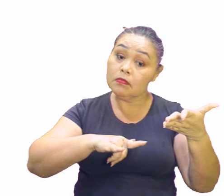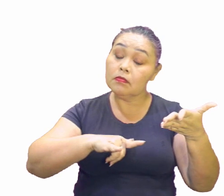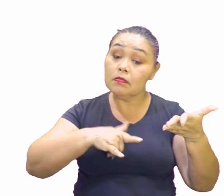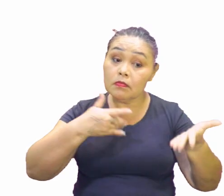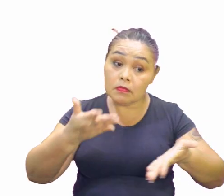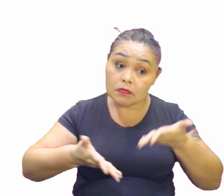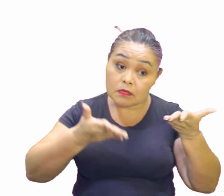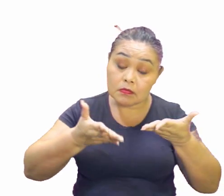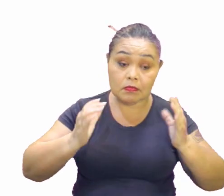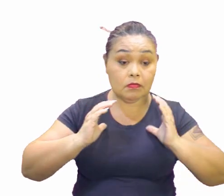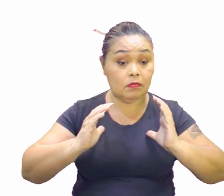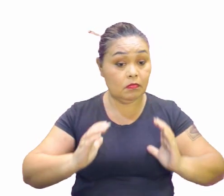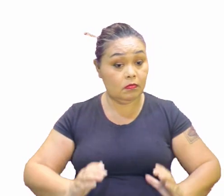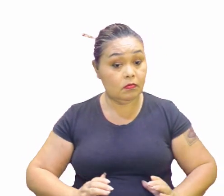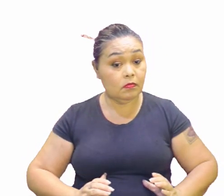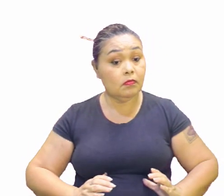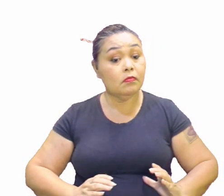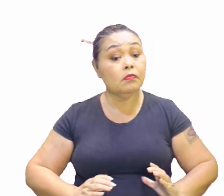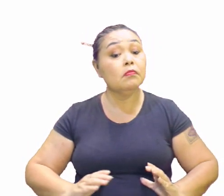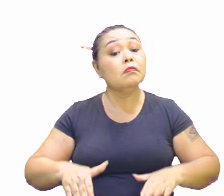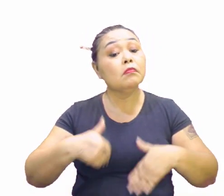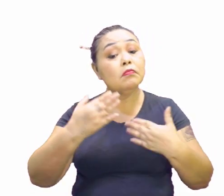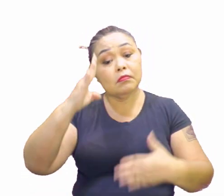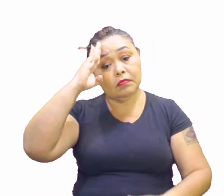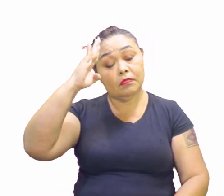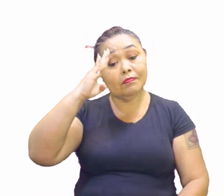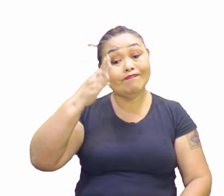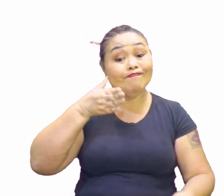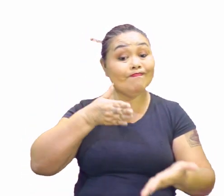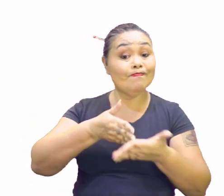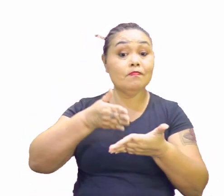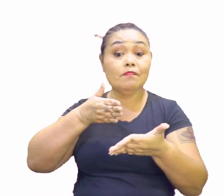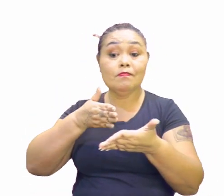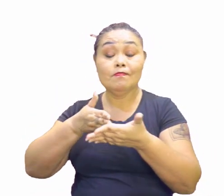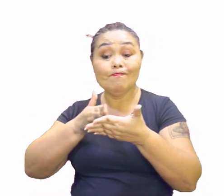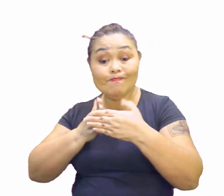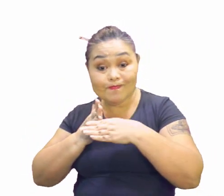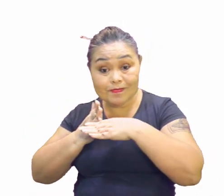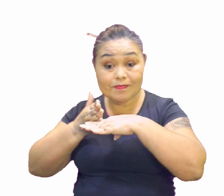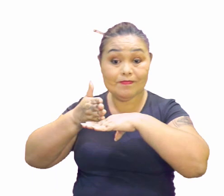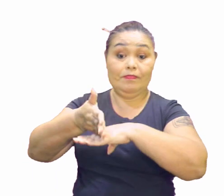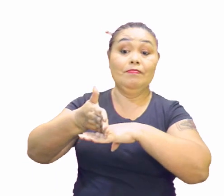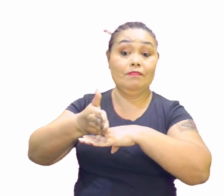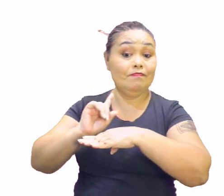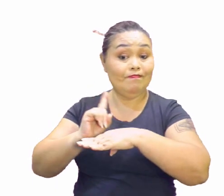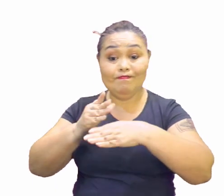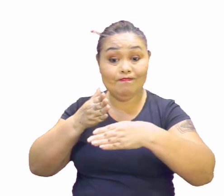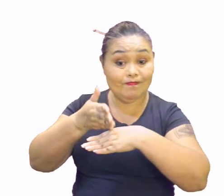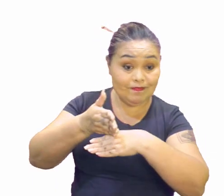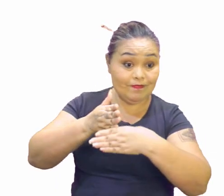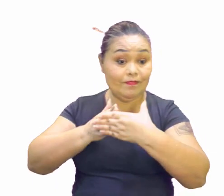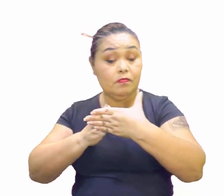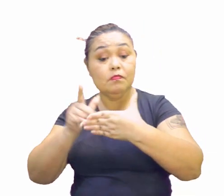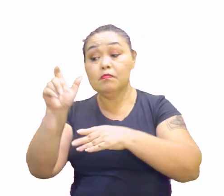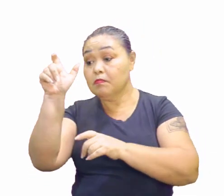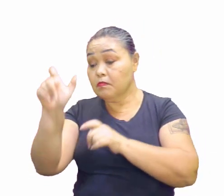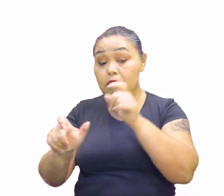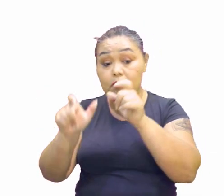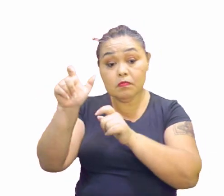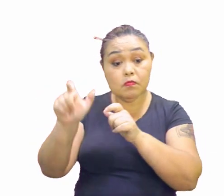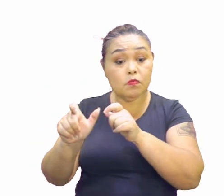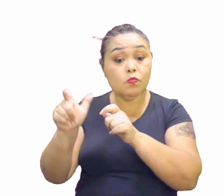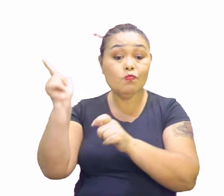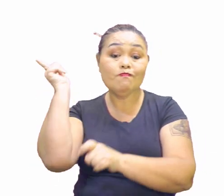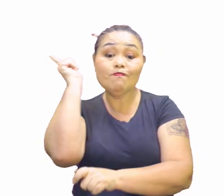documento promover a cidadania, bem como o principal entrave que impede que tantas